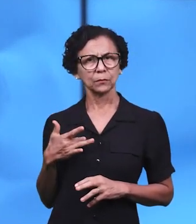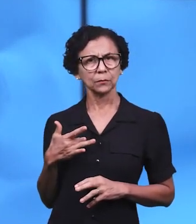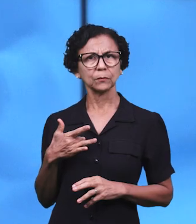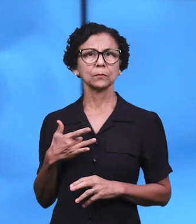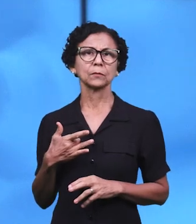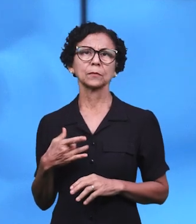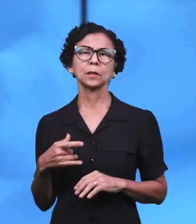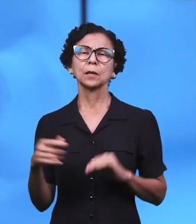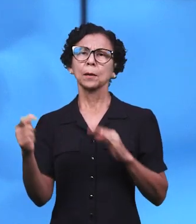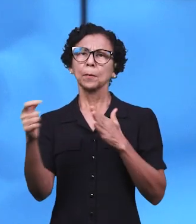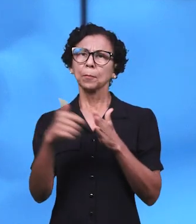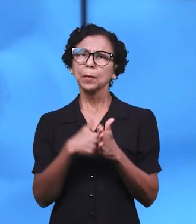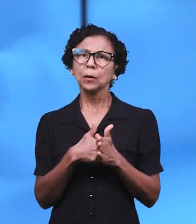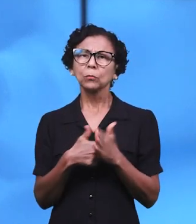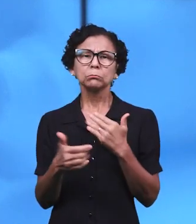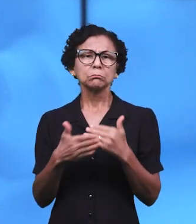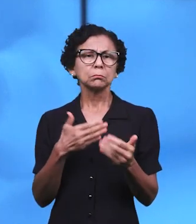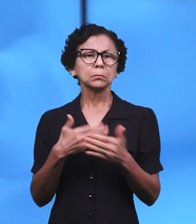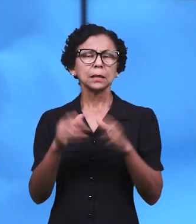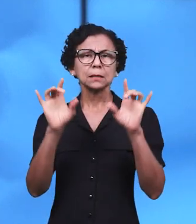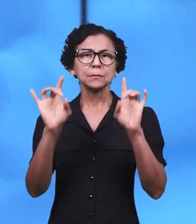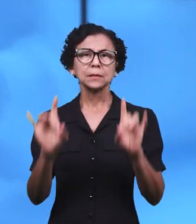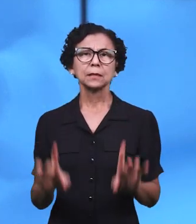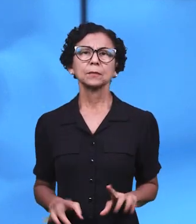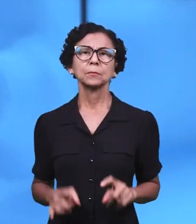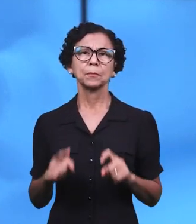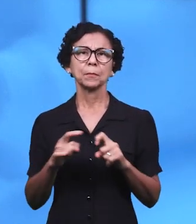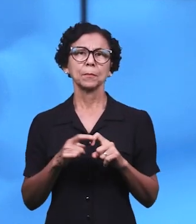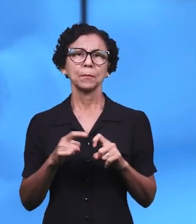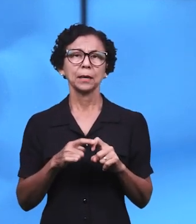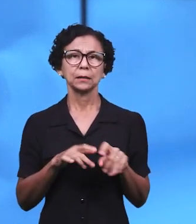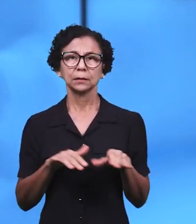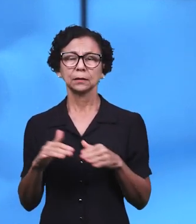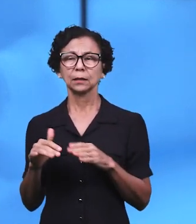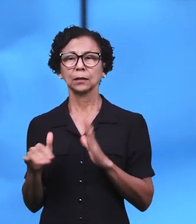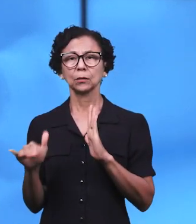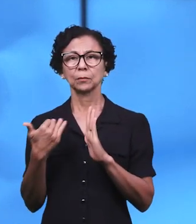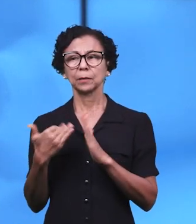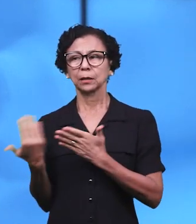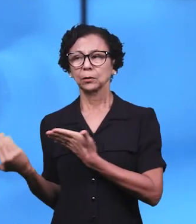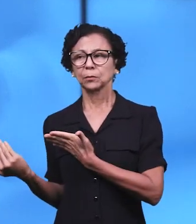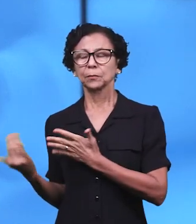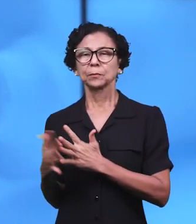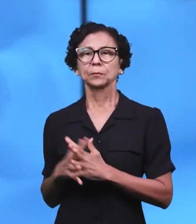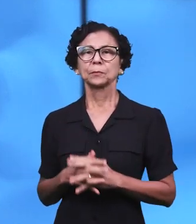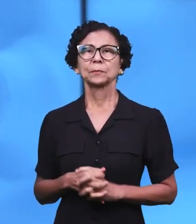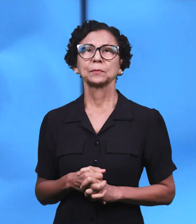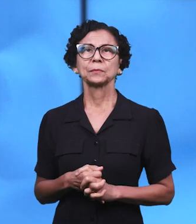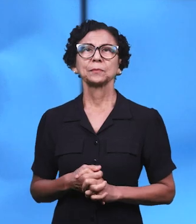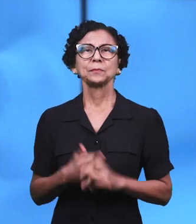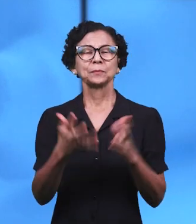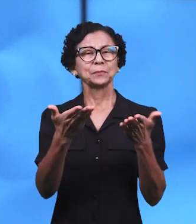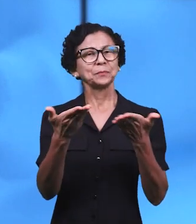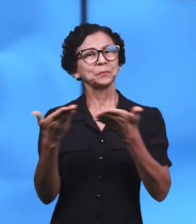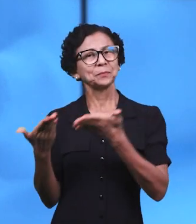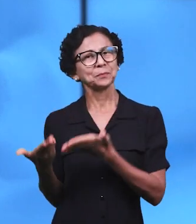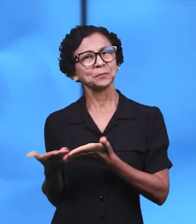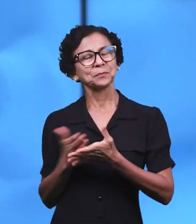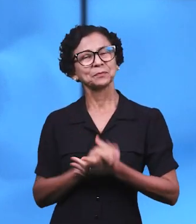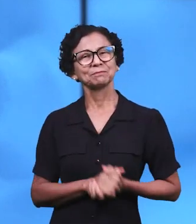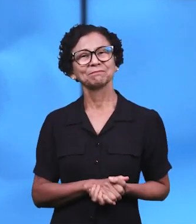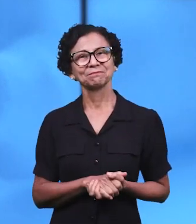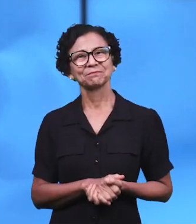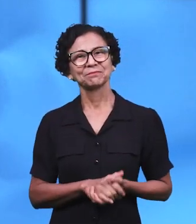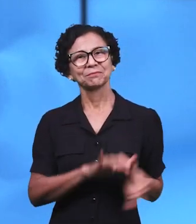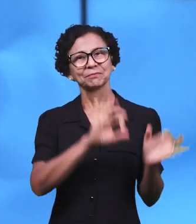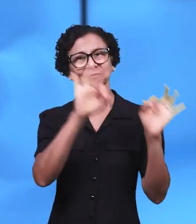a sugestão de temas ou envio de perguntas sobre qualquer especialidade médica, há um endereço de e-mail aqui na tela. Agora eu